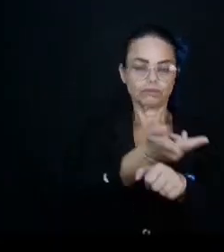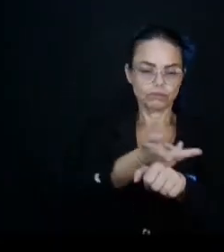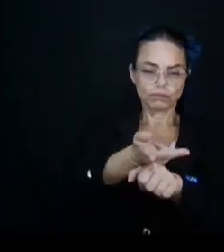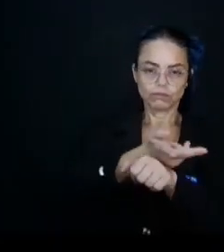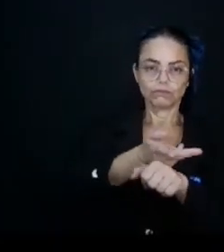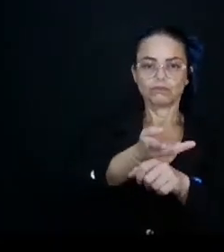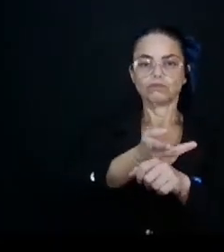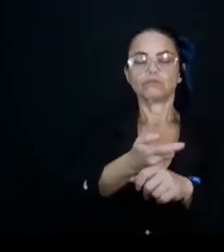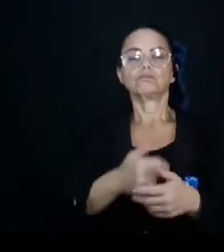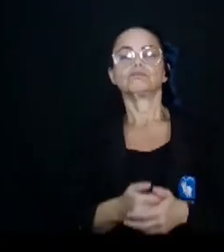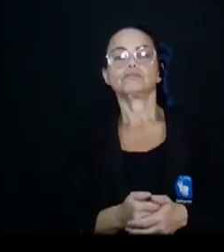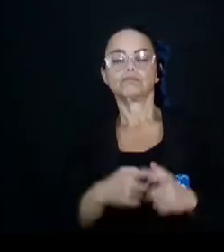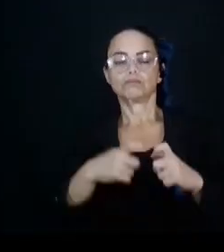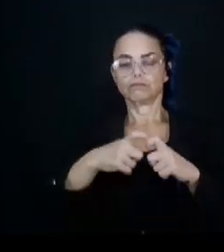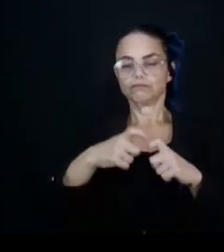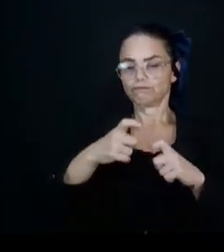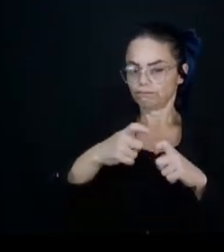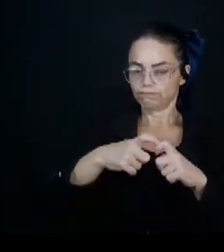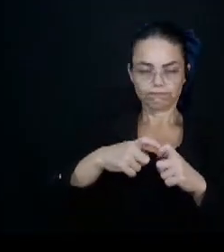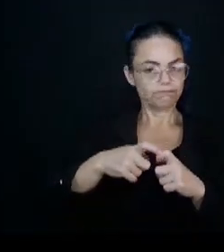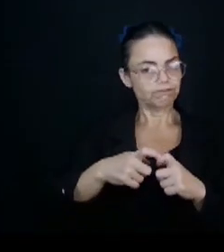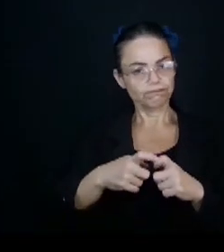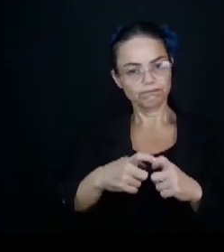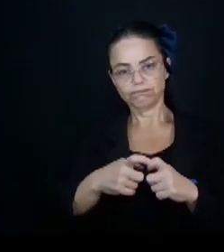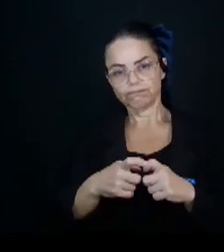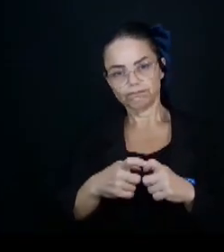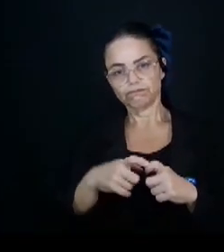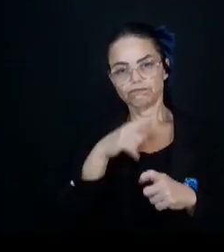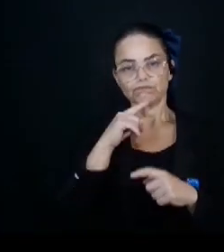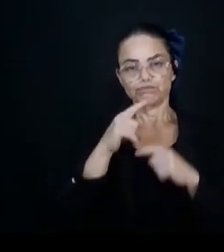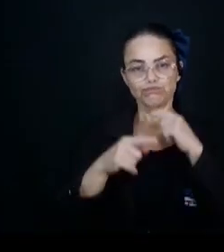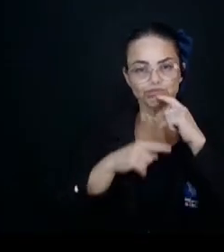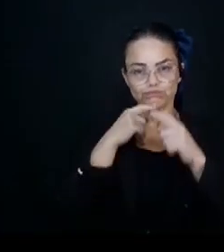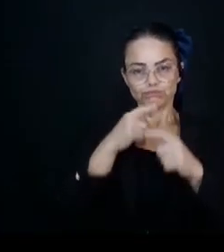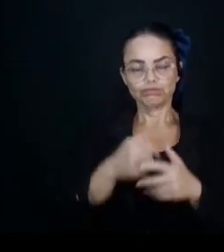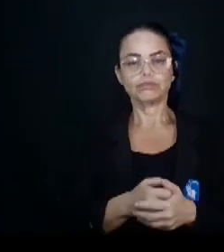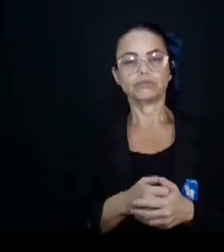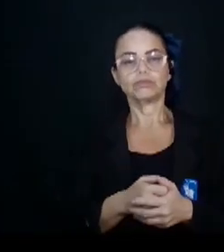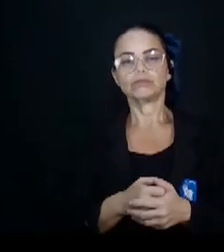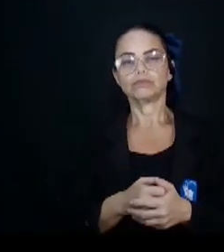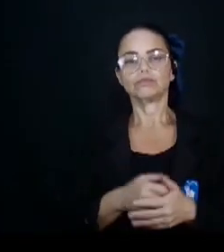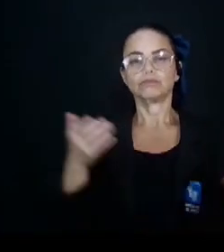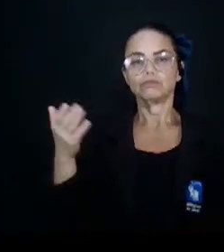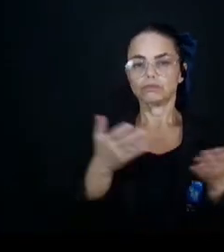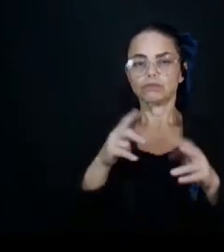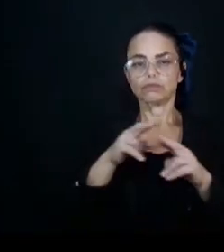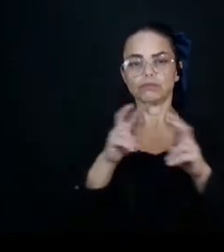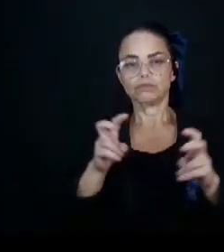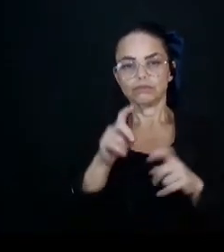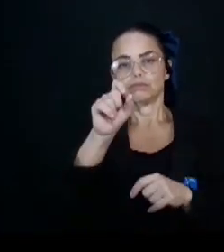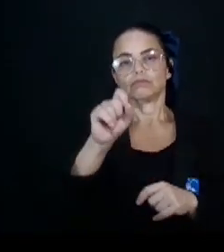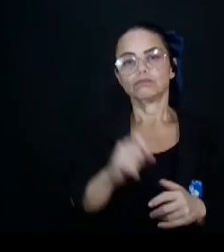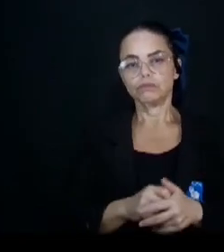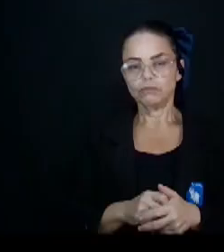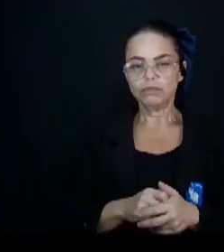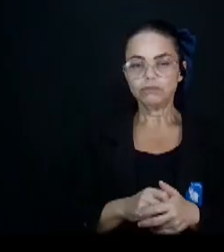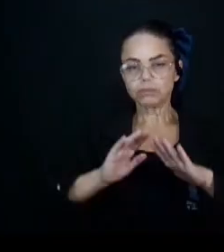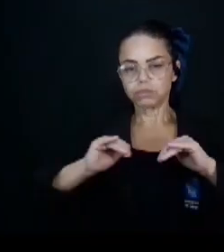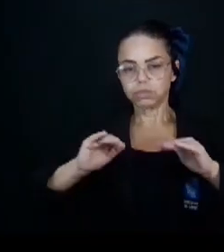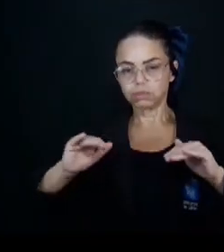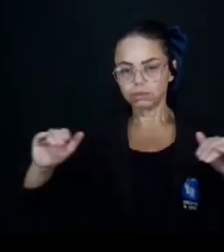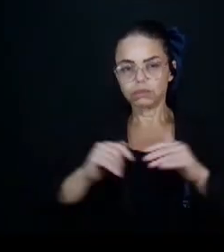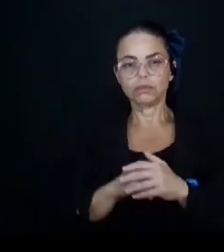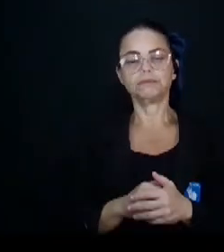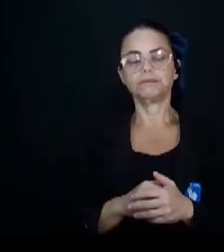de saúde, mesmo que seja para a gente tirar dúvidas. Jamile, vamos falar agora sobre a questão das crianças, né? É mais